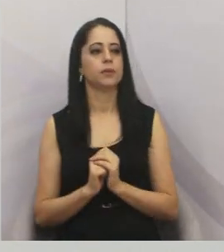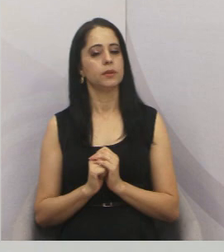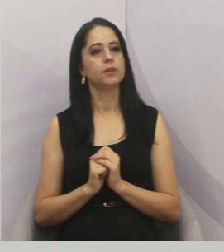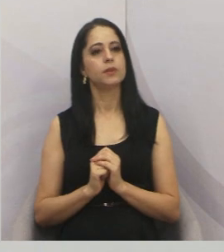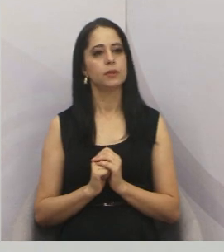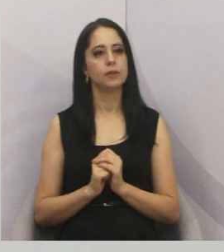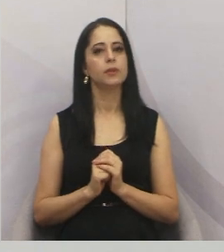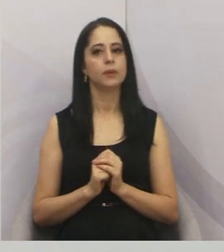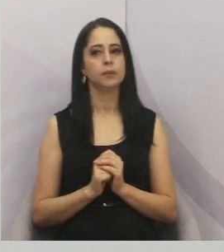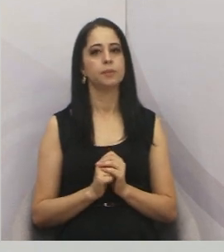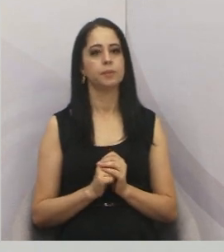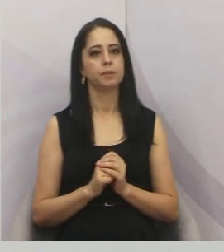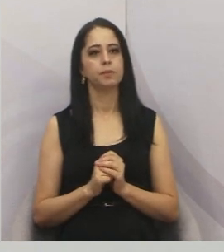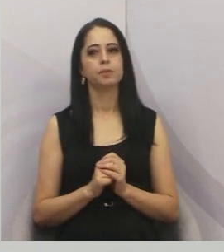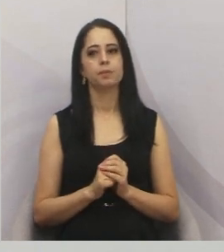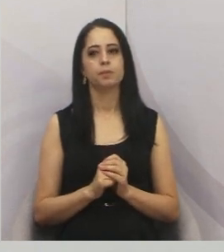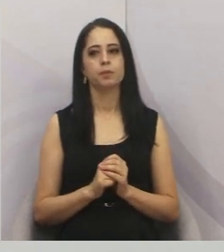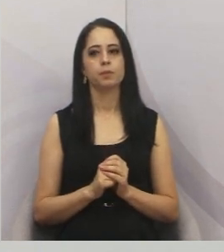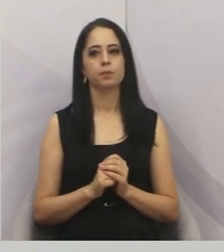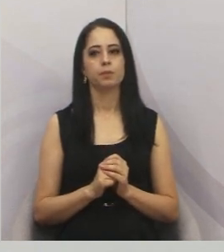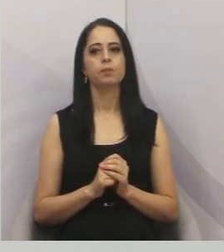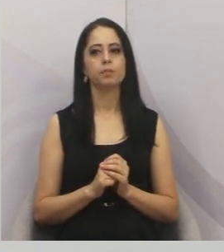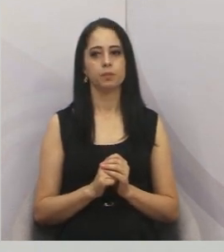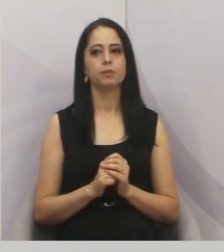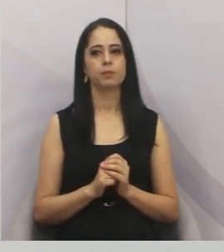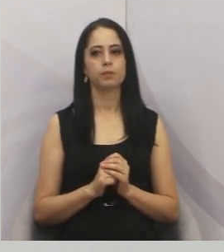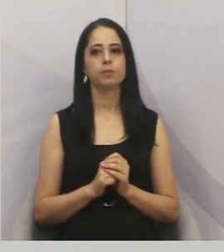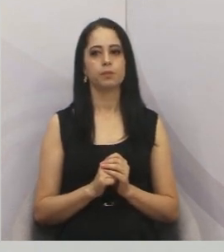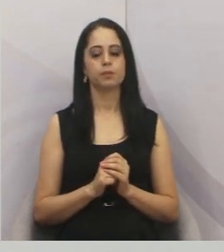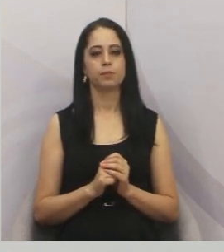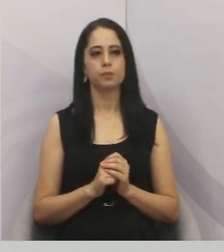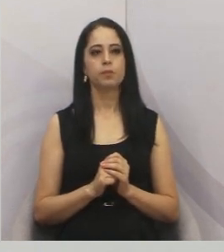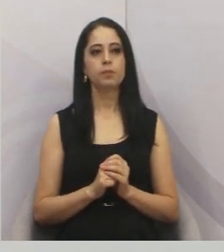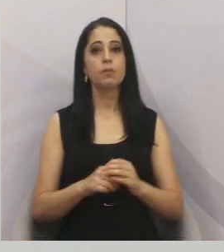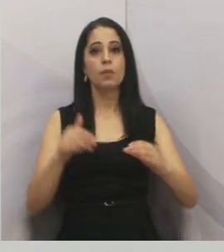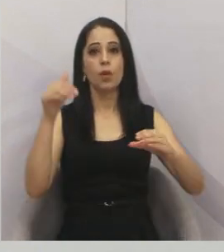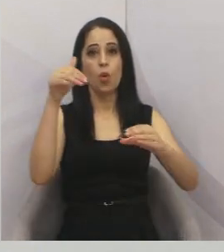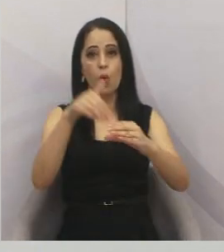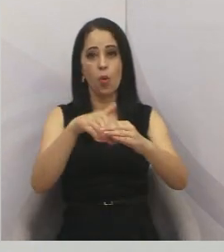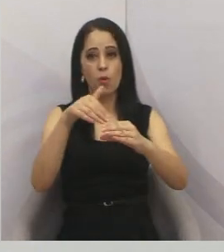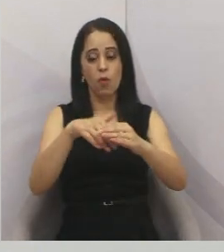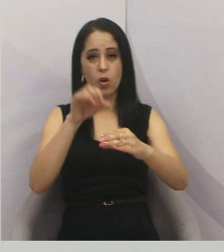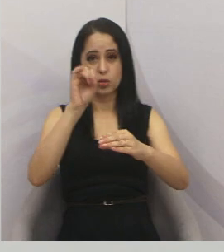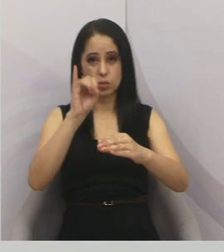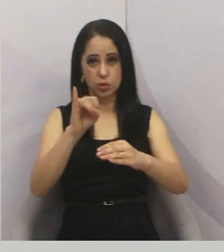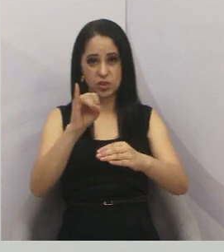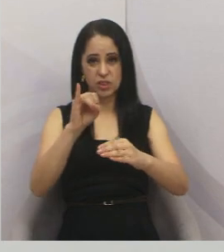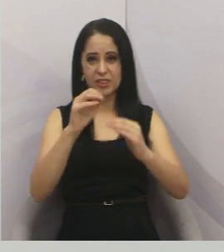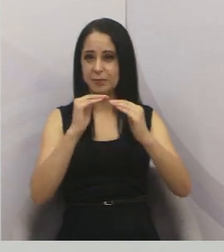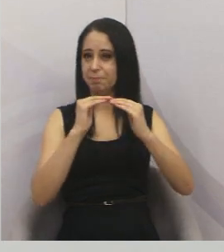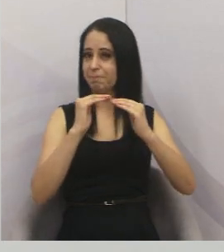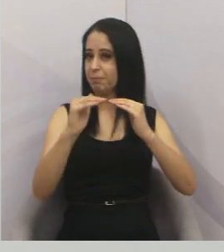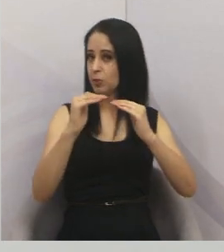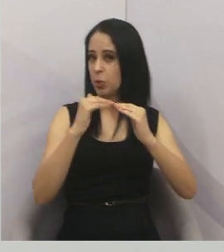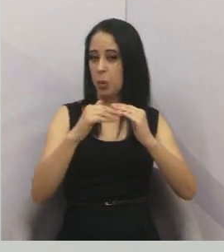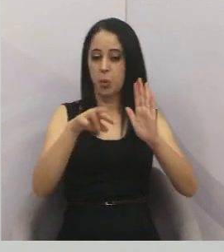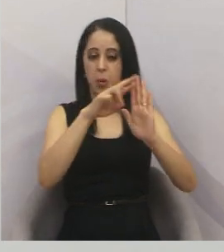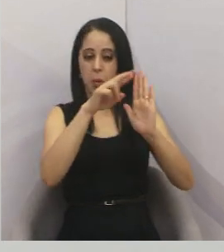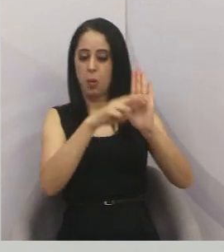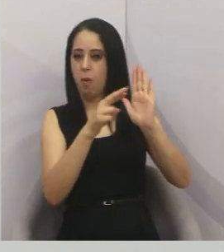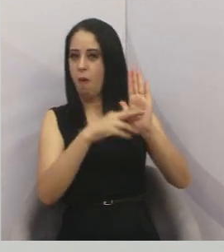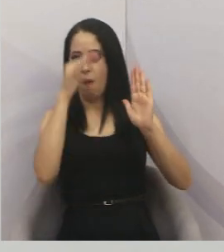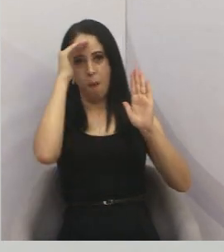contabilizado pelos membros da comissão eleitoral responsáveis. O voto que estiver em desacordo com as regras da